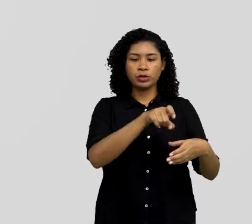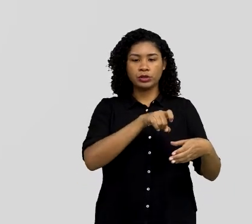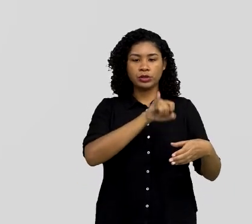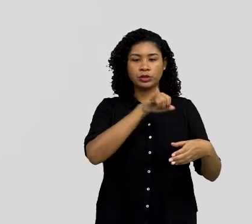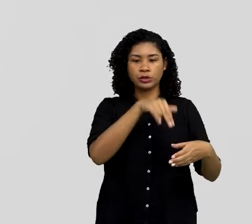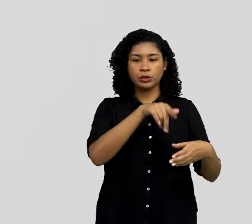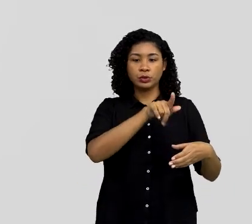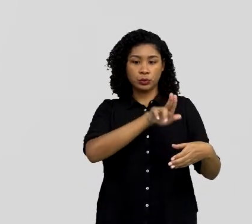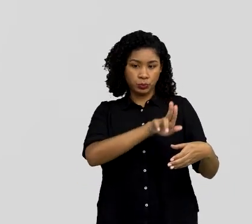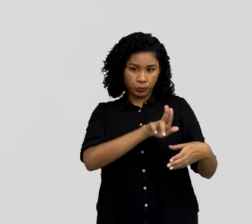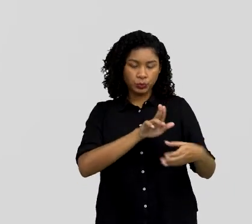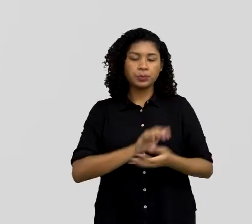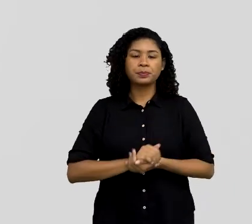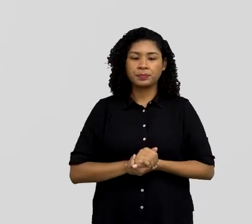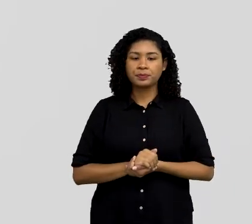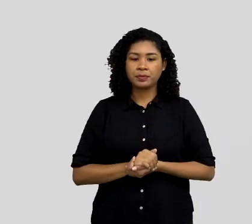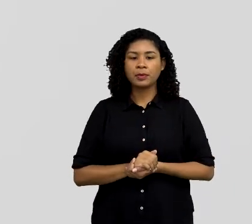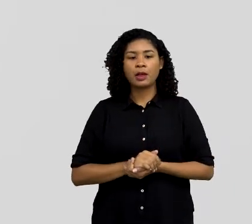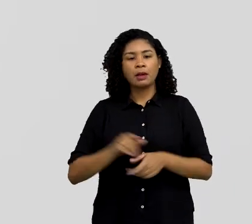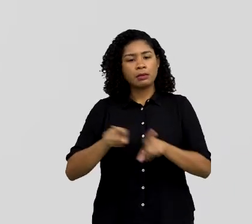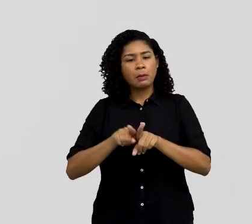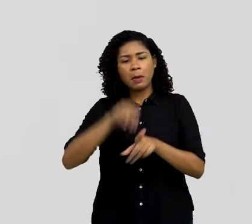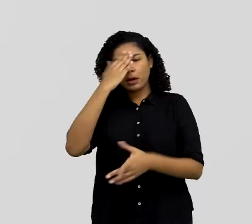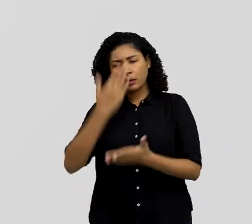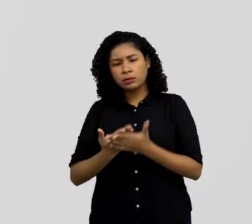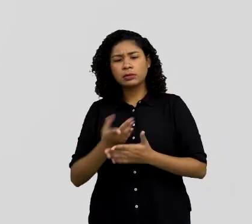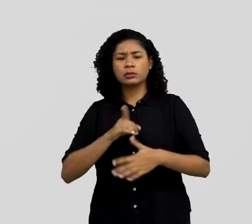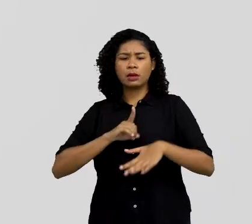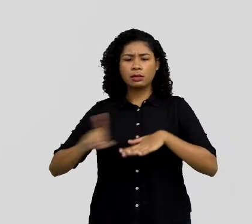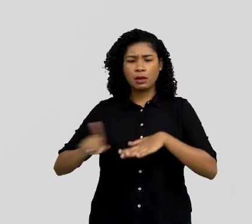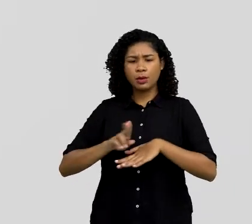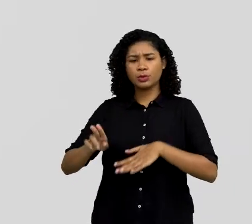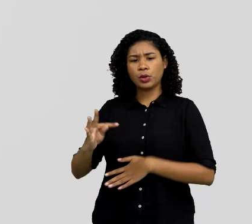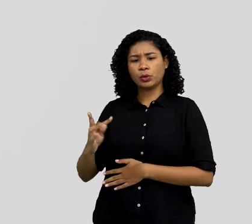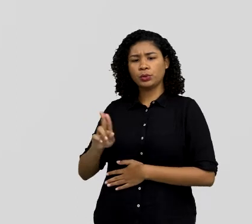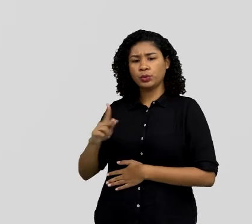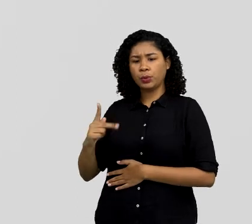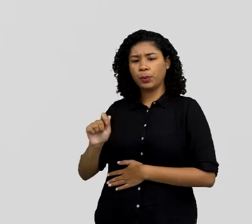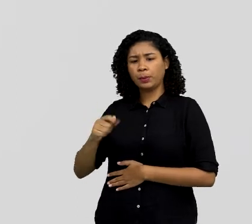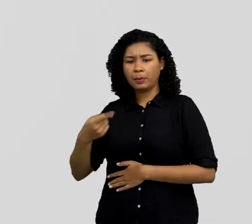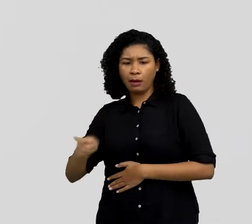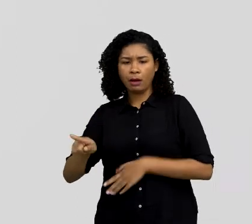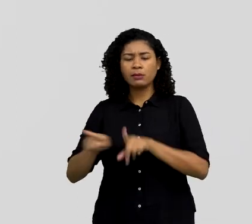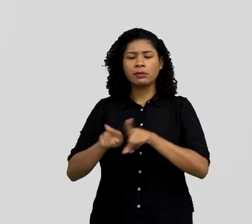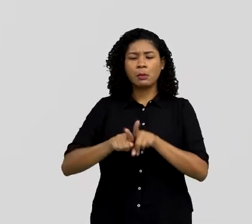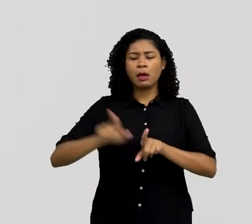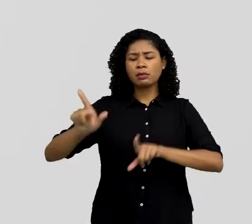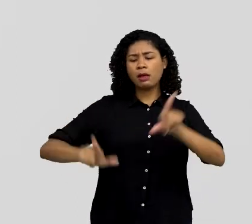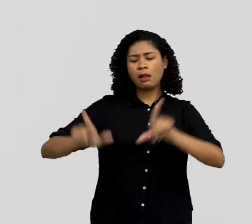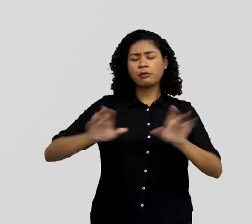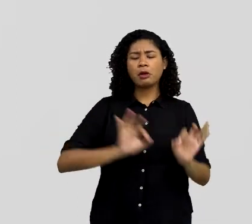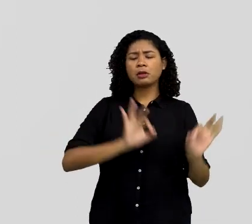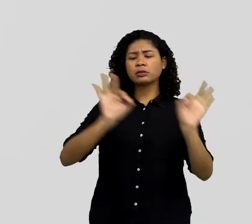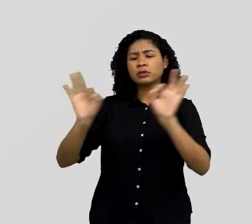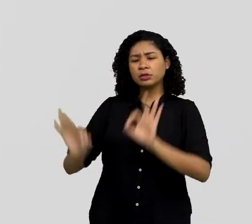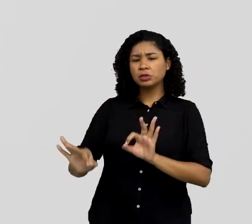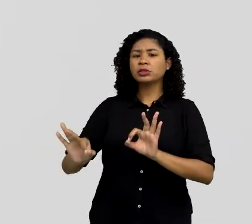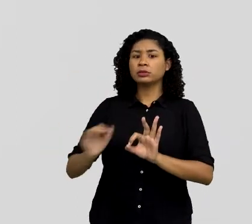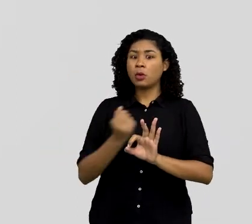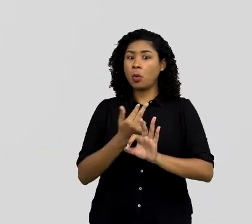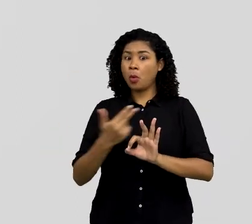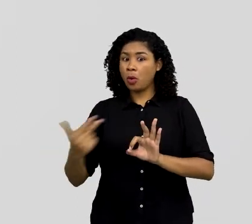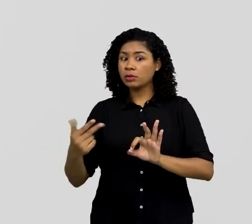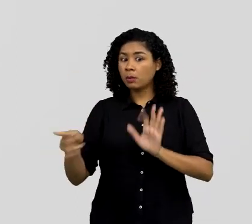indígena, que tem uma crença, que assiste pela TV alguns produtos que são de outros